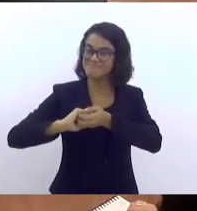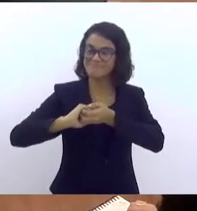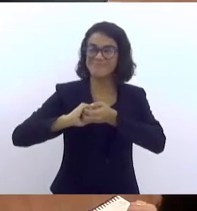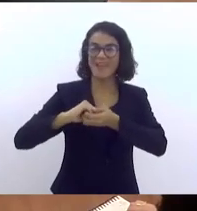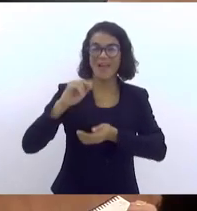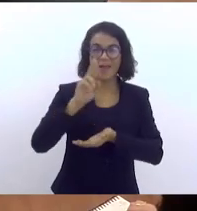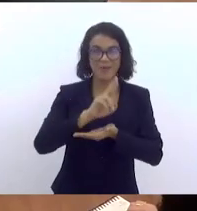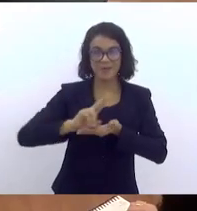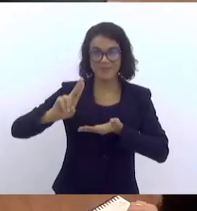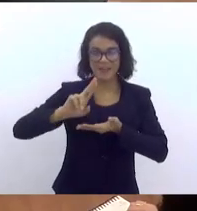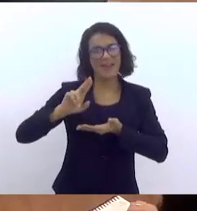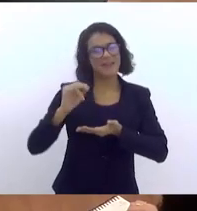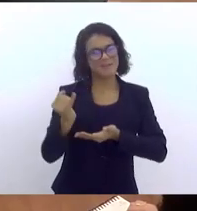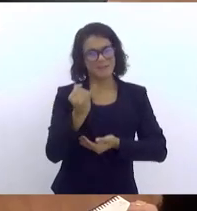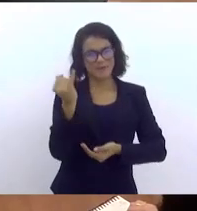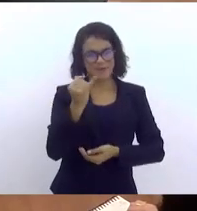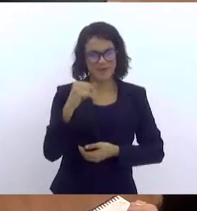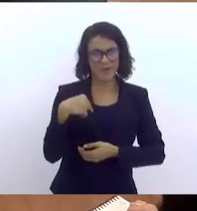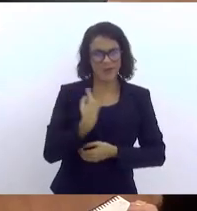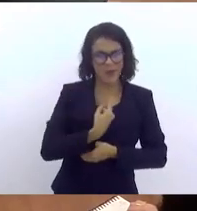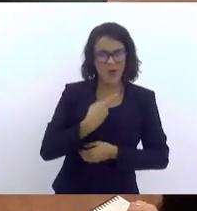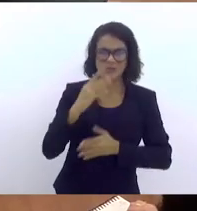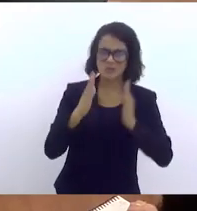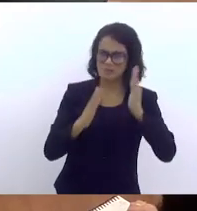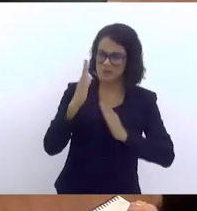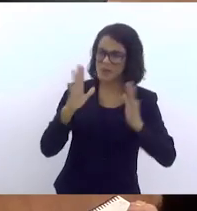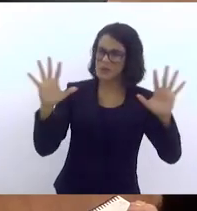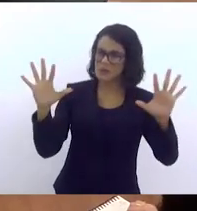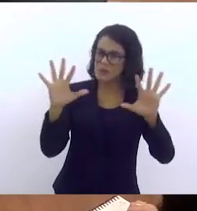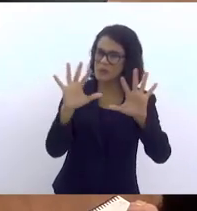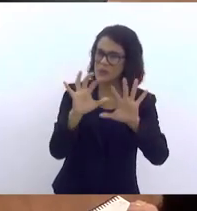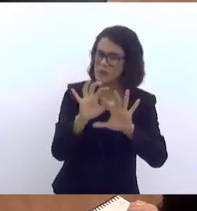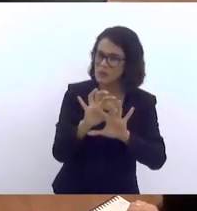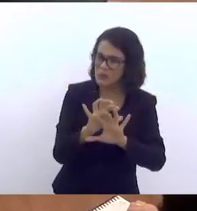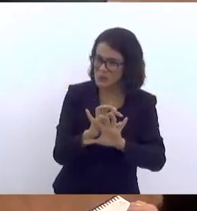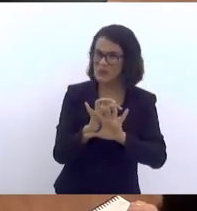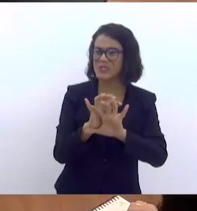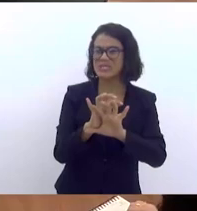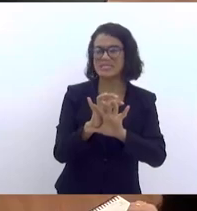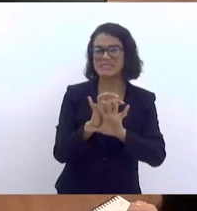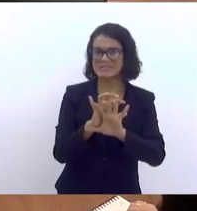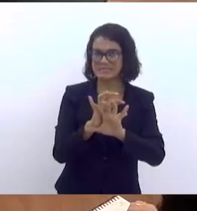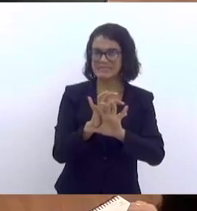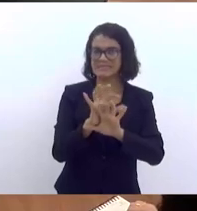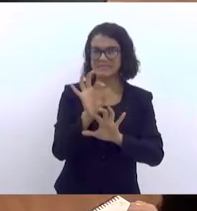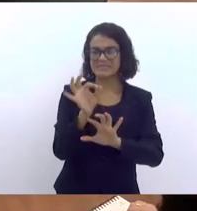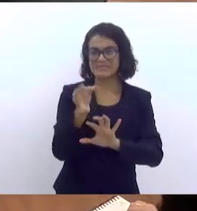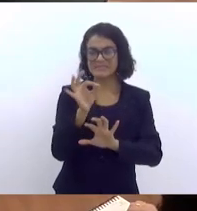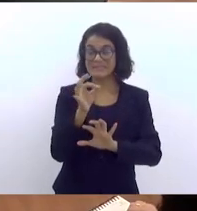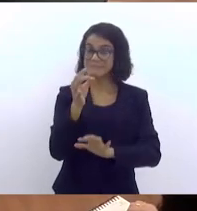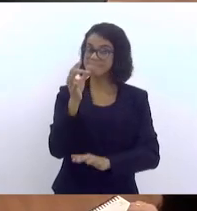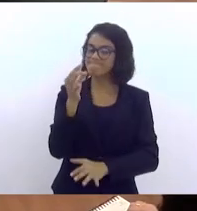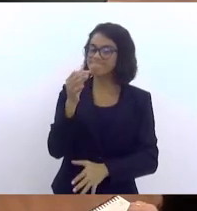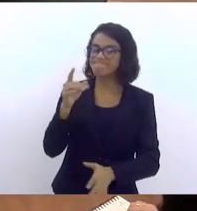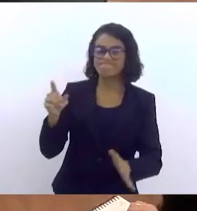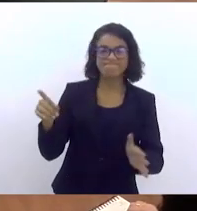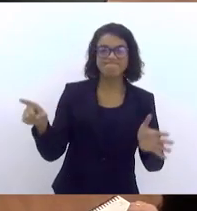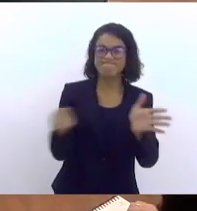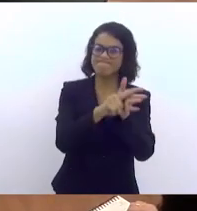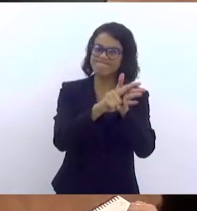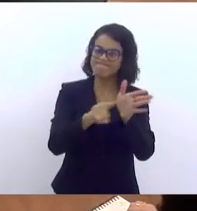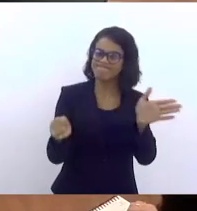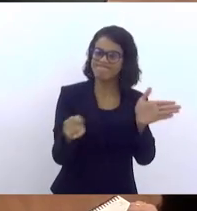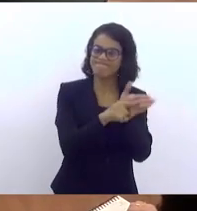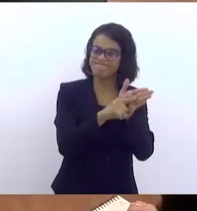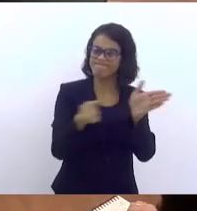importante nós vivemos recentemente um período muito Sombrio é de completo negacionismo em